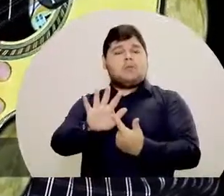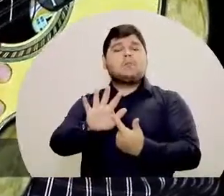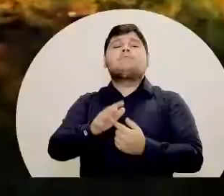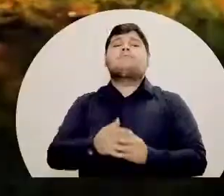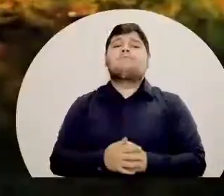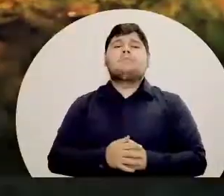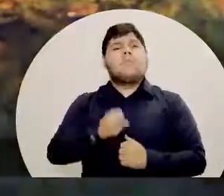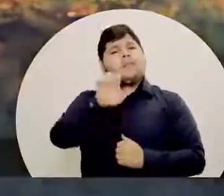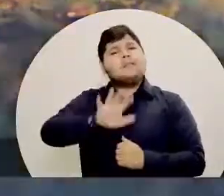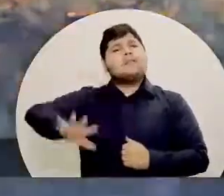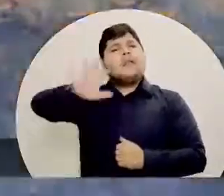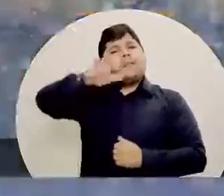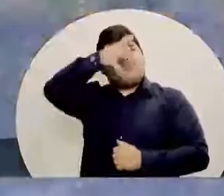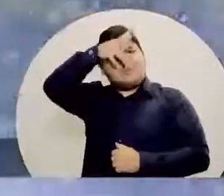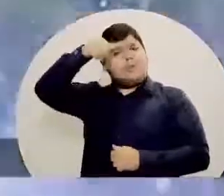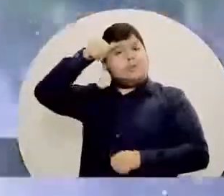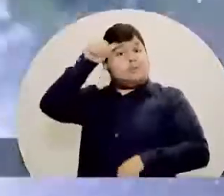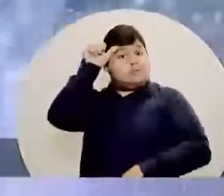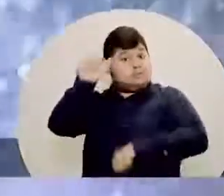Mato Grosso em ação.